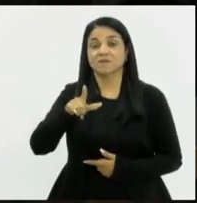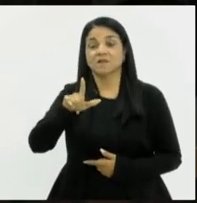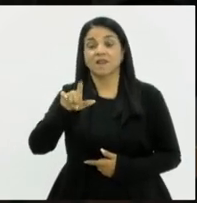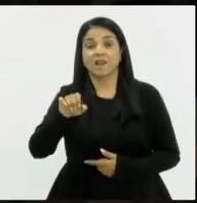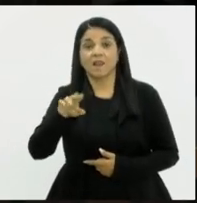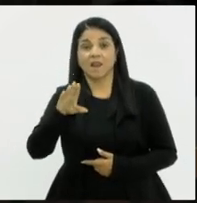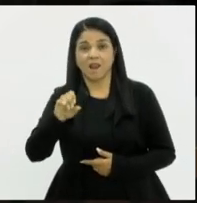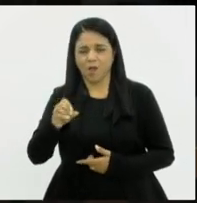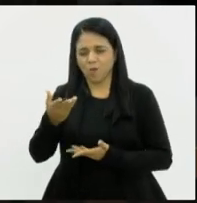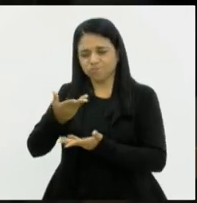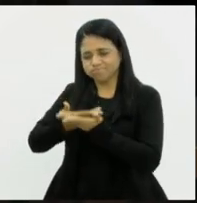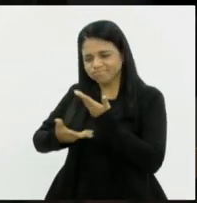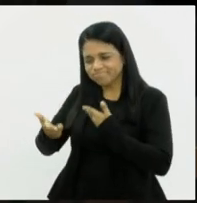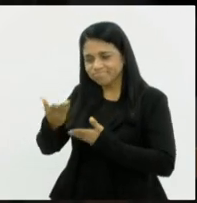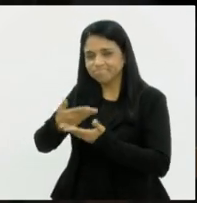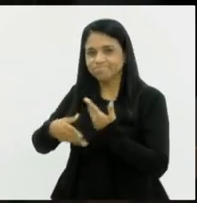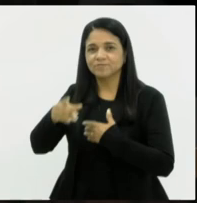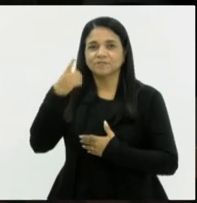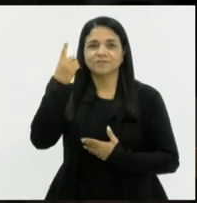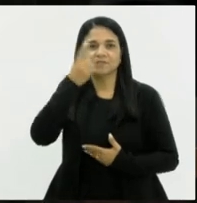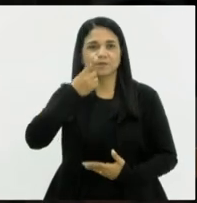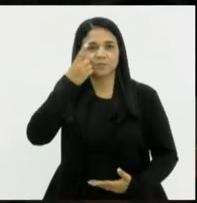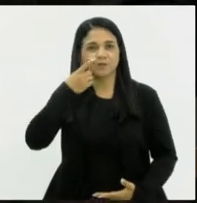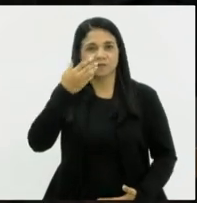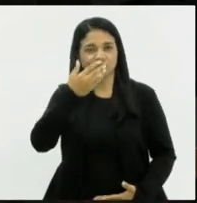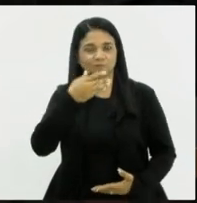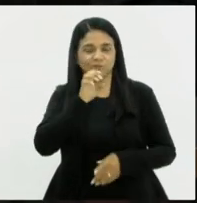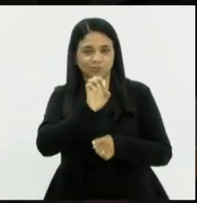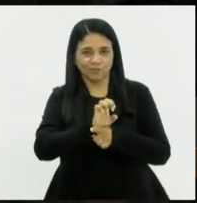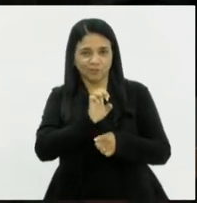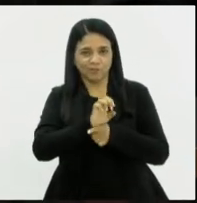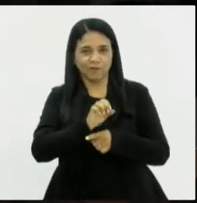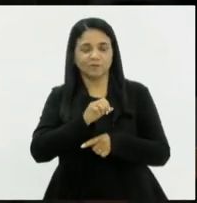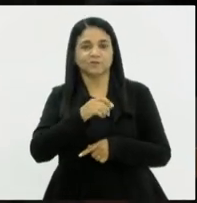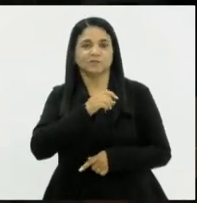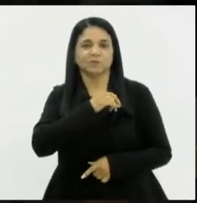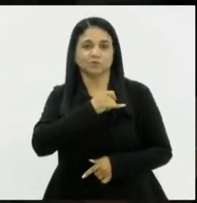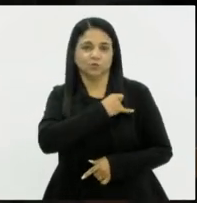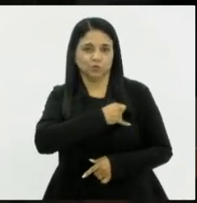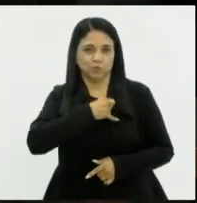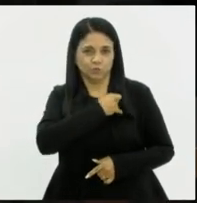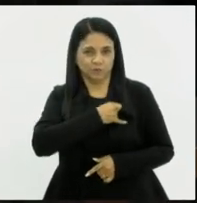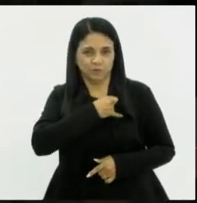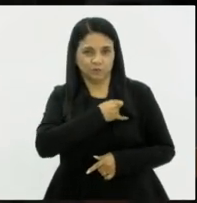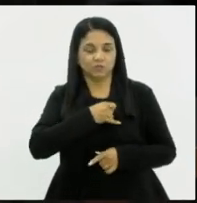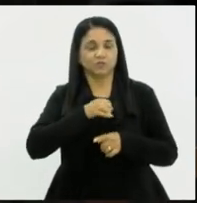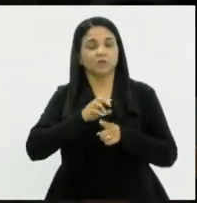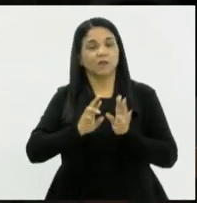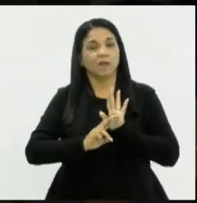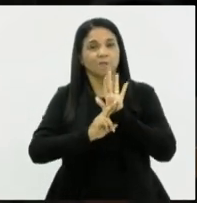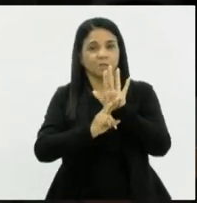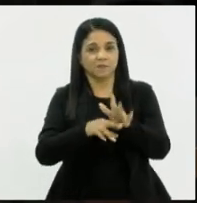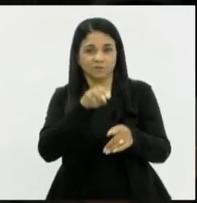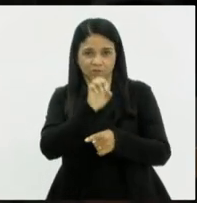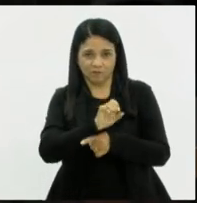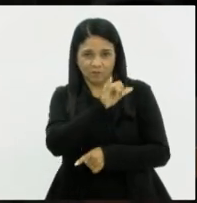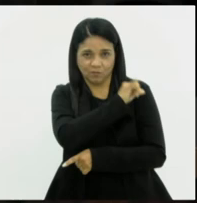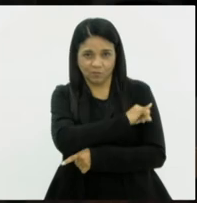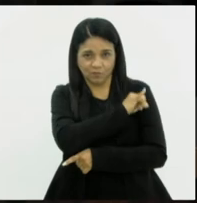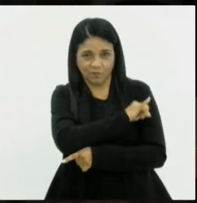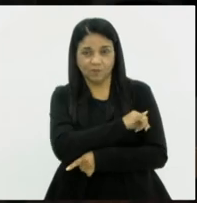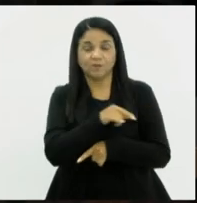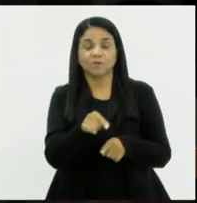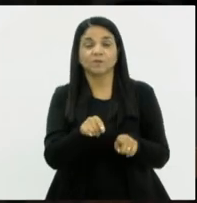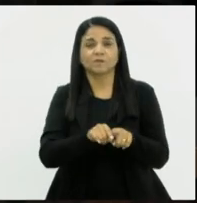que é o nosso deputado estadual aqui de São João de Meriti, que representa o nosso estado, e uma pessoa